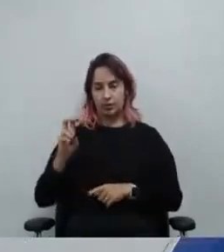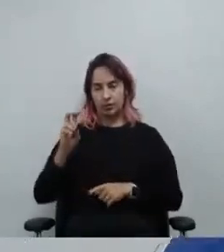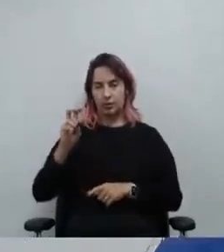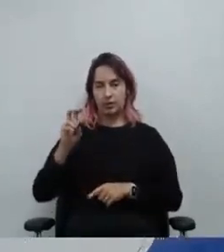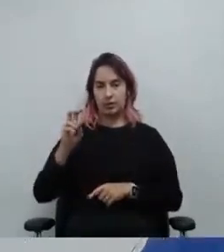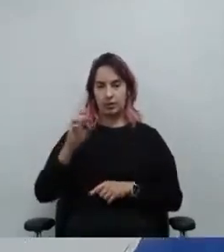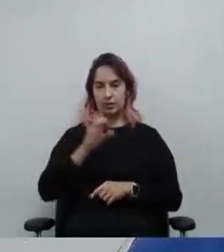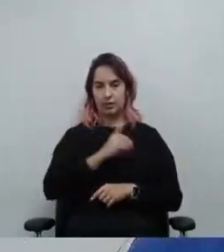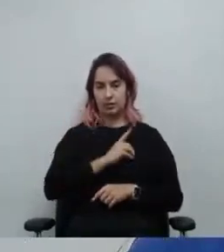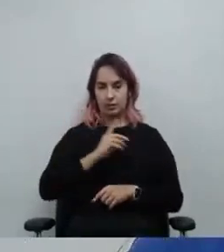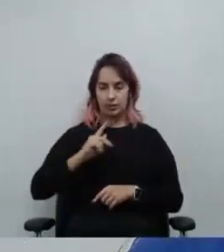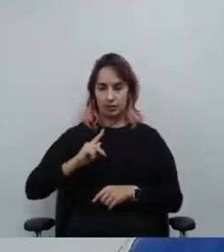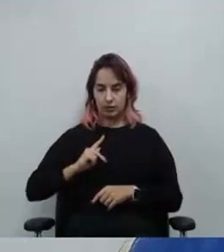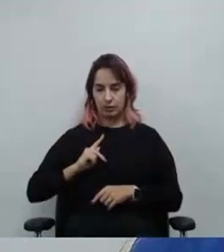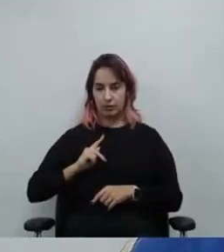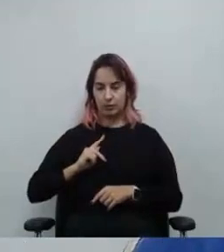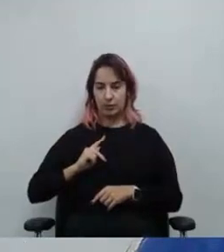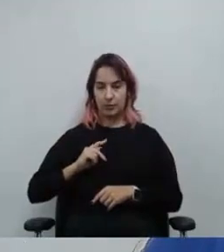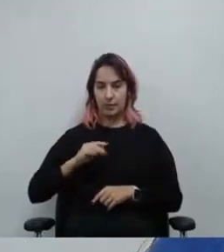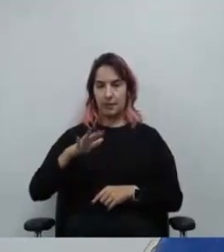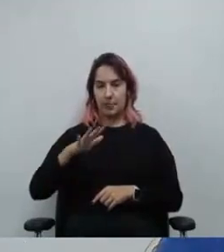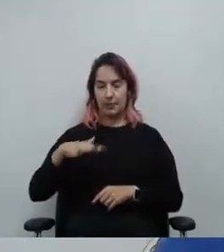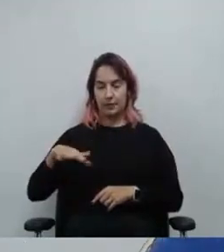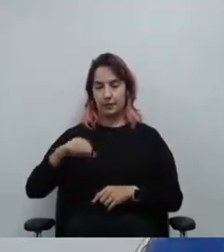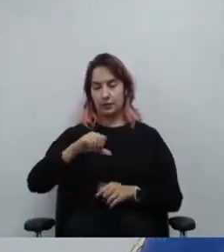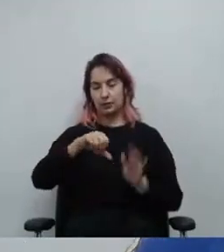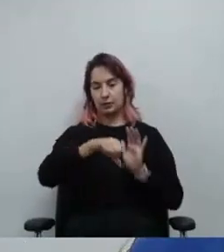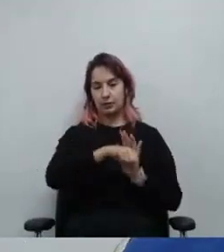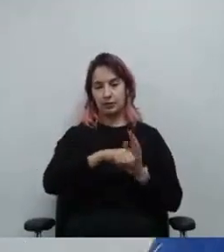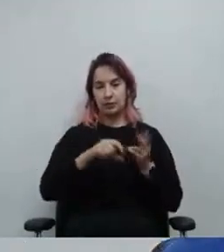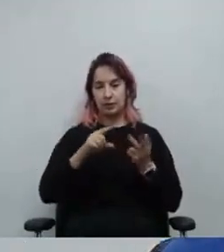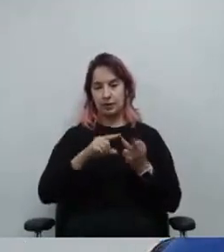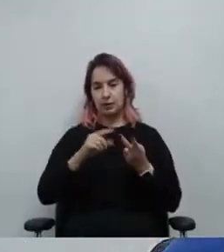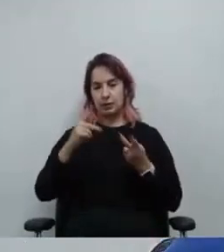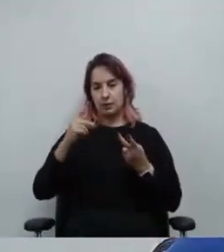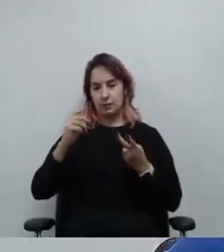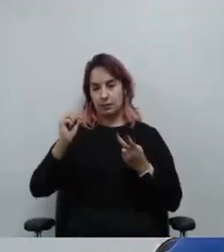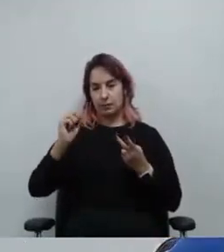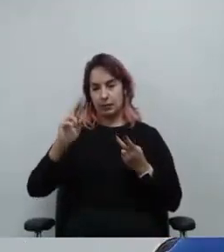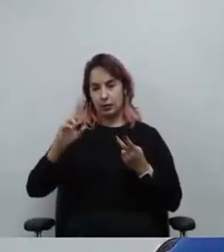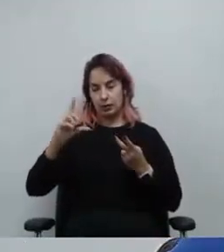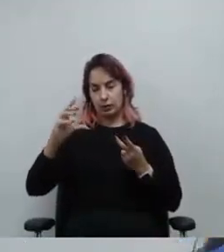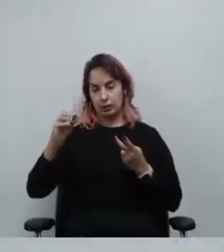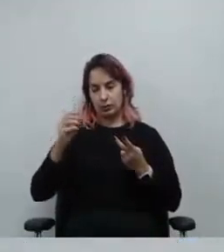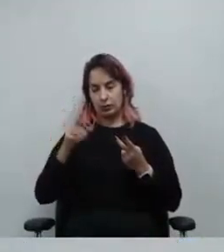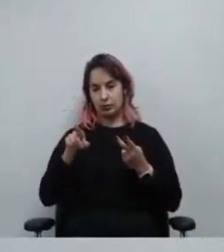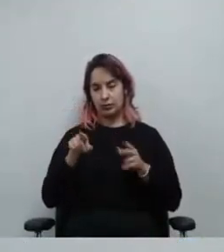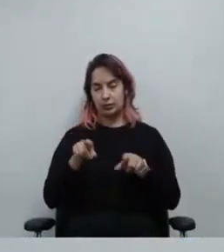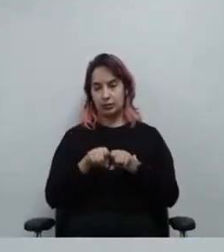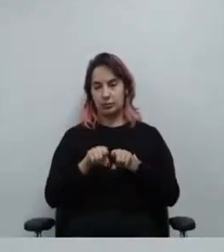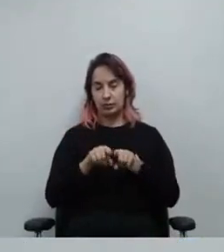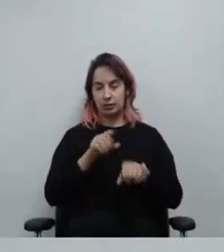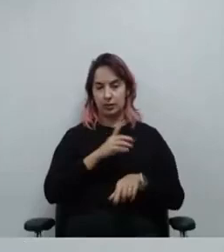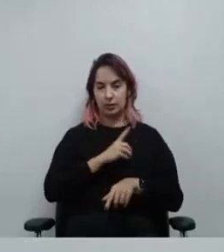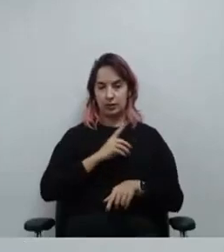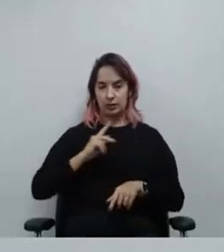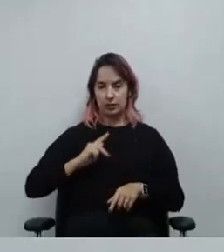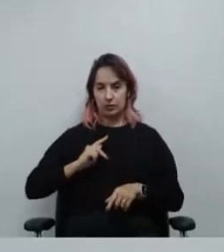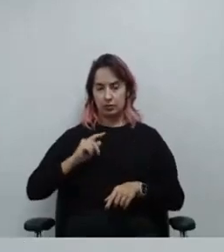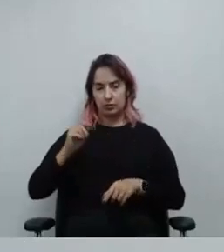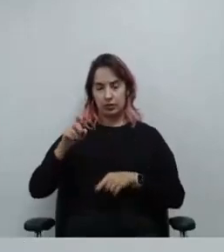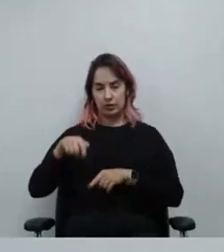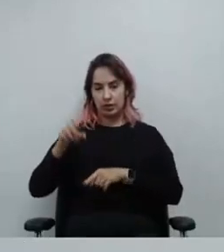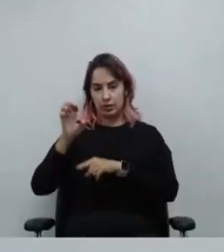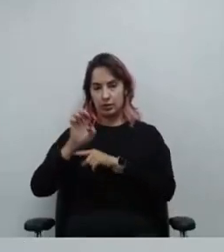Pública da Unidade Varas Singulares, Regional Criminal, e Paulo Ricardo de Vites Filho, defensor público do Estado de São